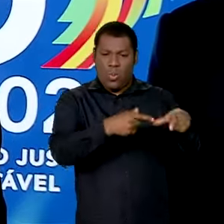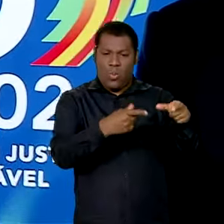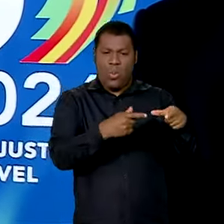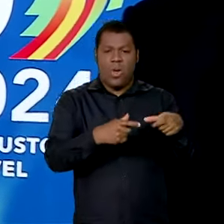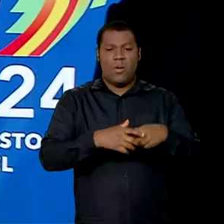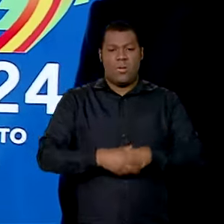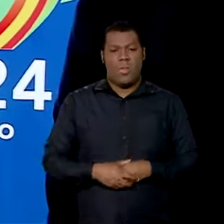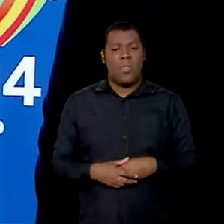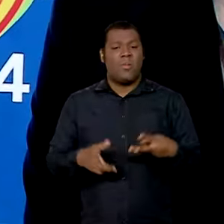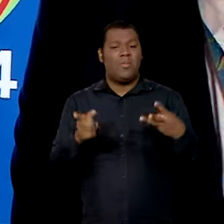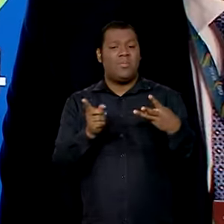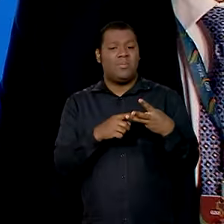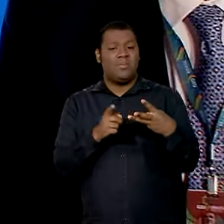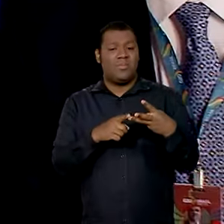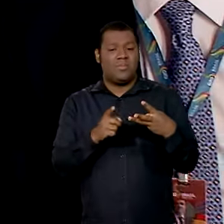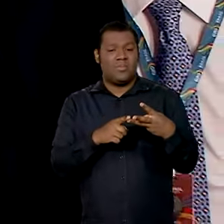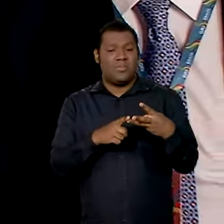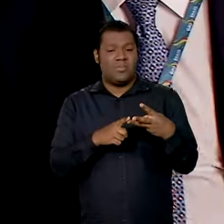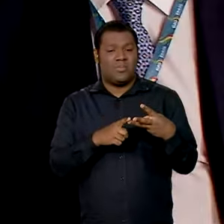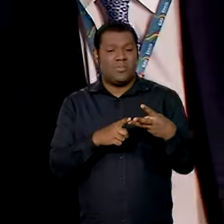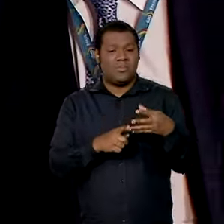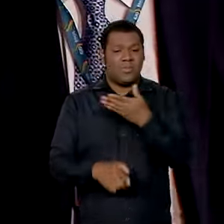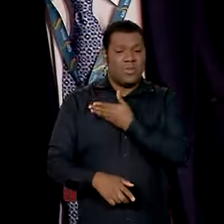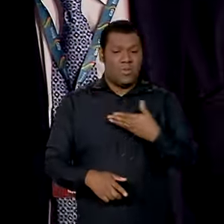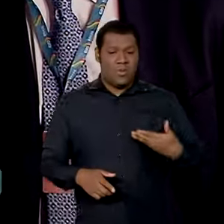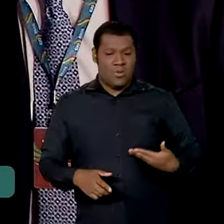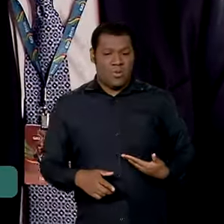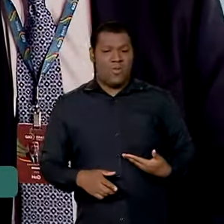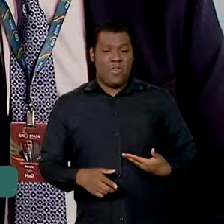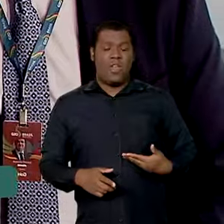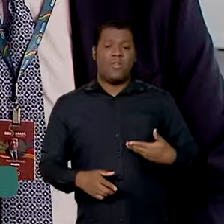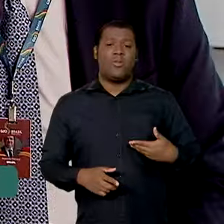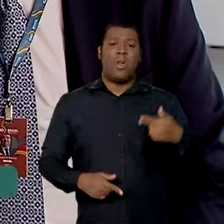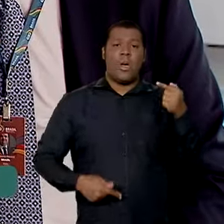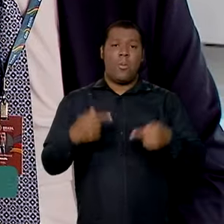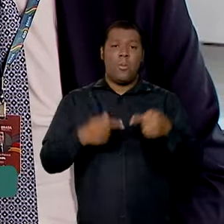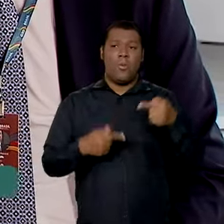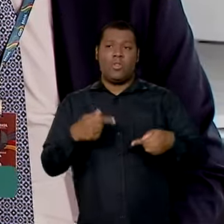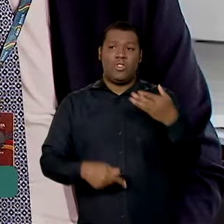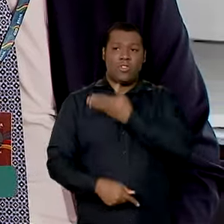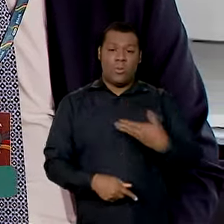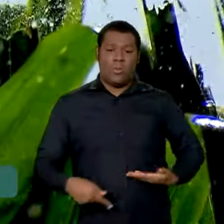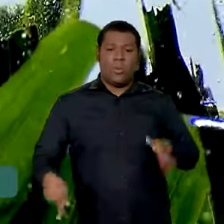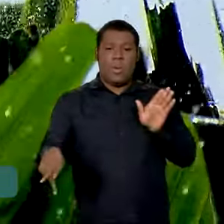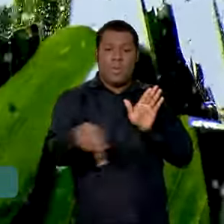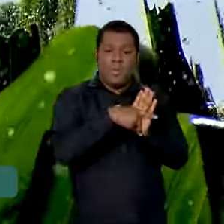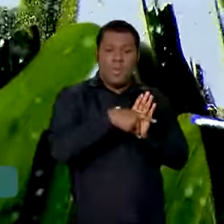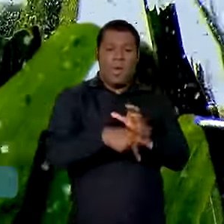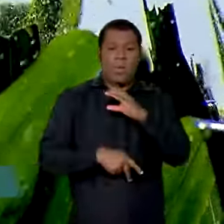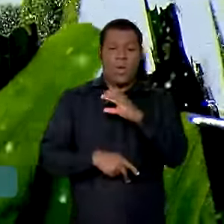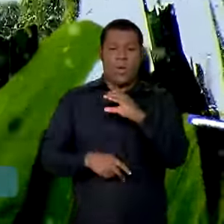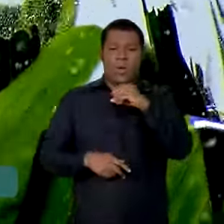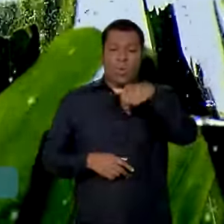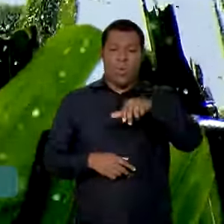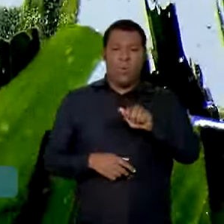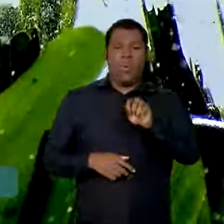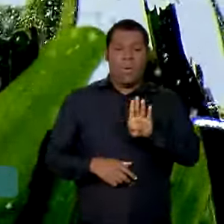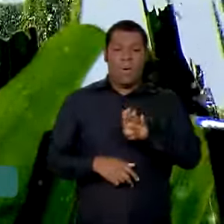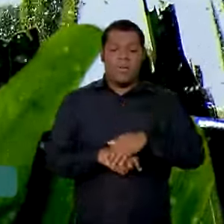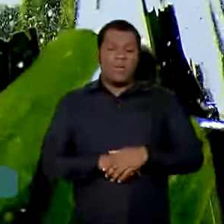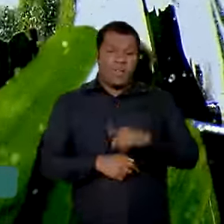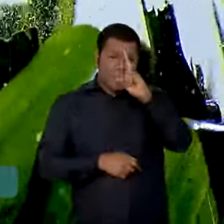a experiência de compras públicas e as políticas que a Conab está fazendo. A ideia